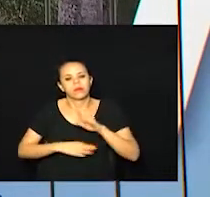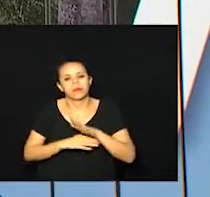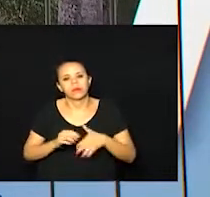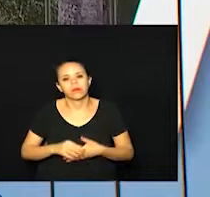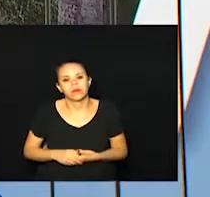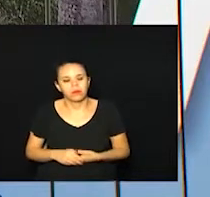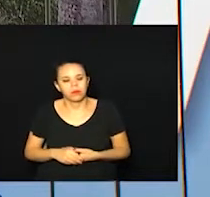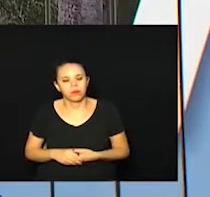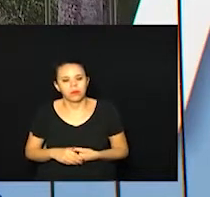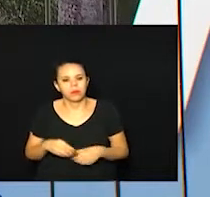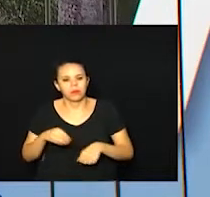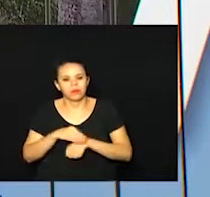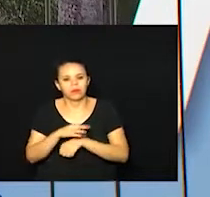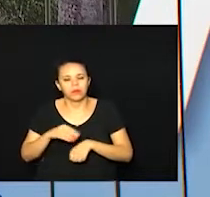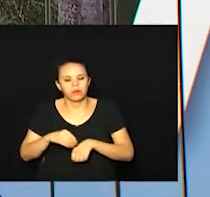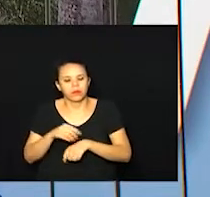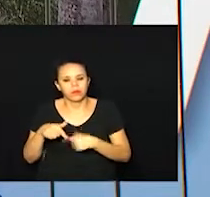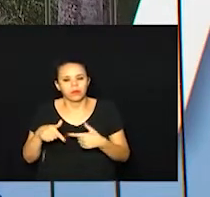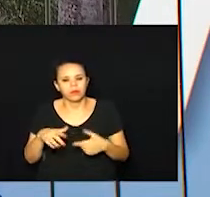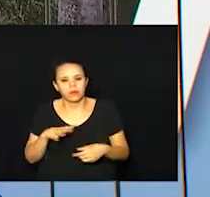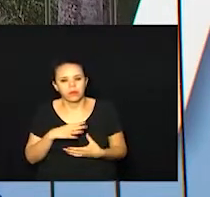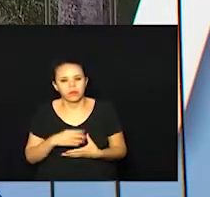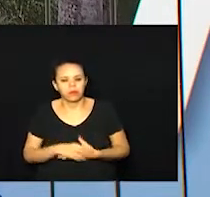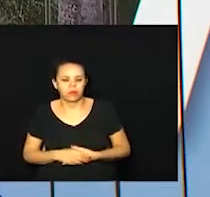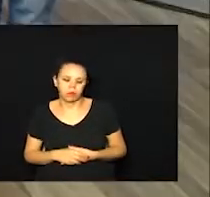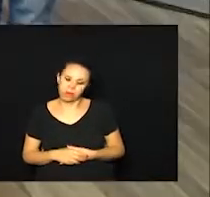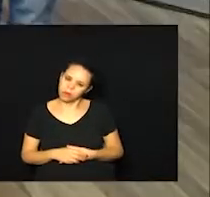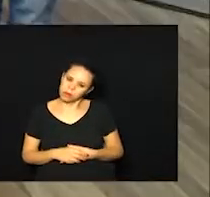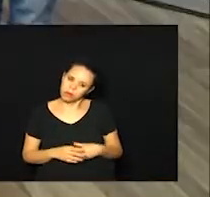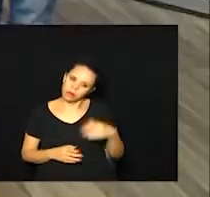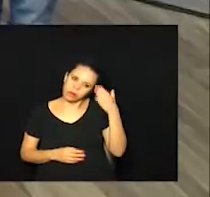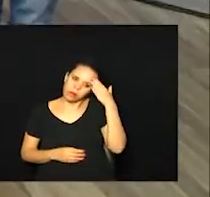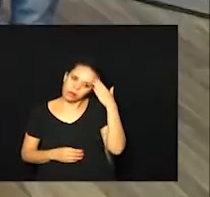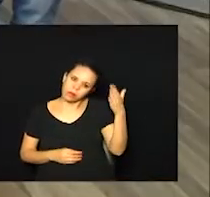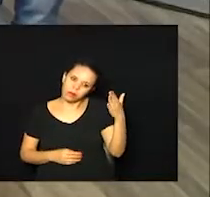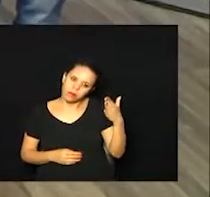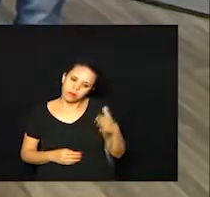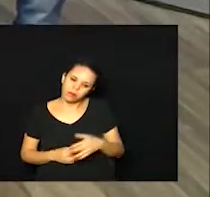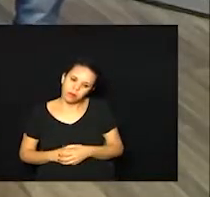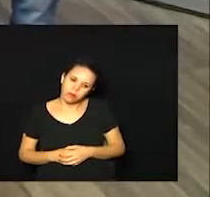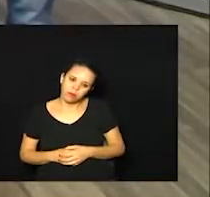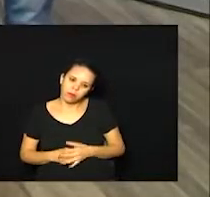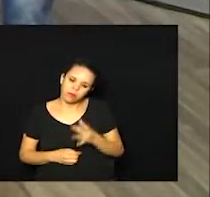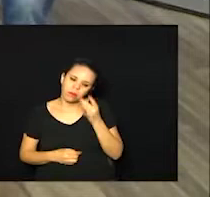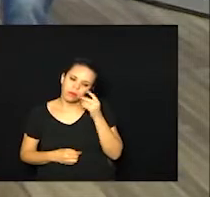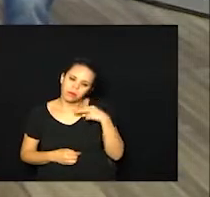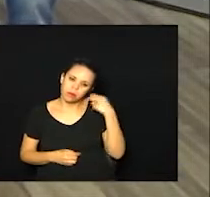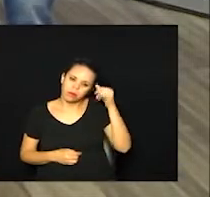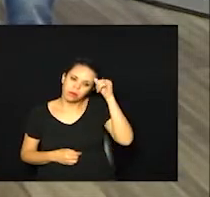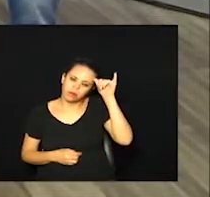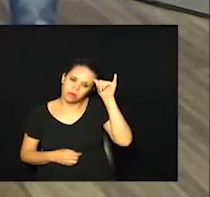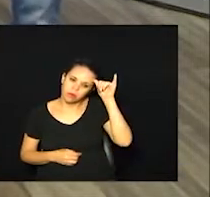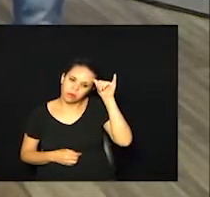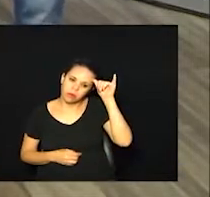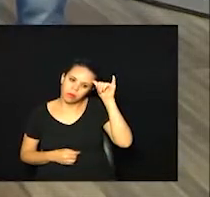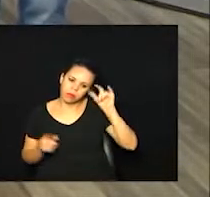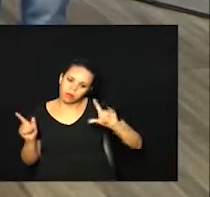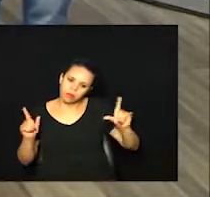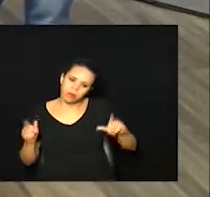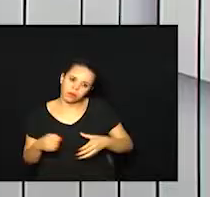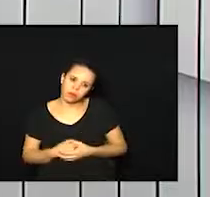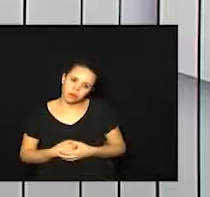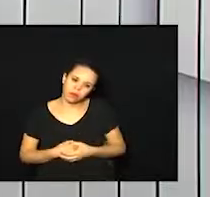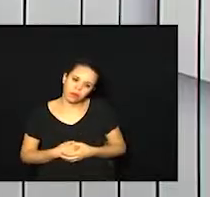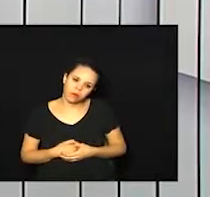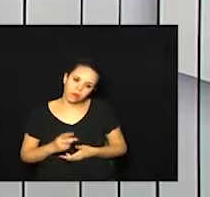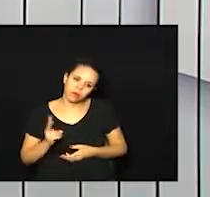e transmitir o nosso trabalho para a cidade. Nós aqui agradecemos. Muito obrigado a presença do vereador Paulo Búfalo aqui nos nossos estúdios. E a